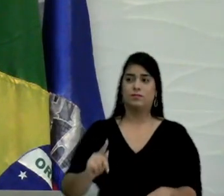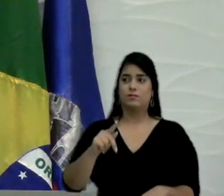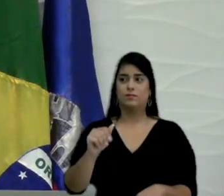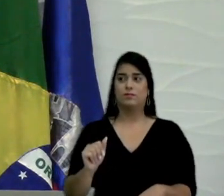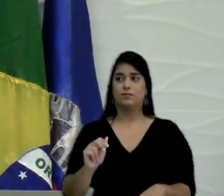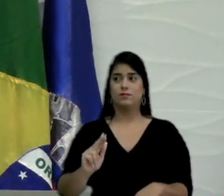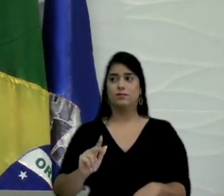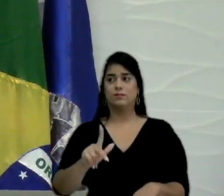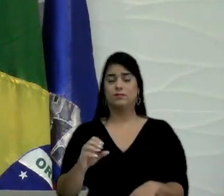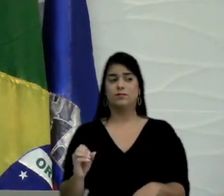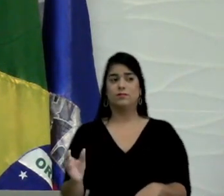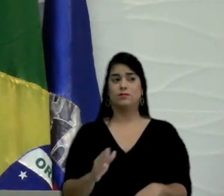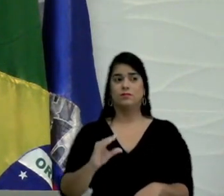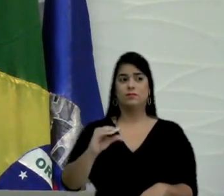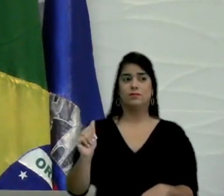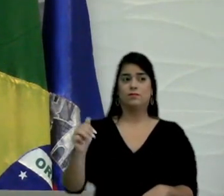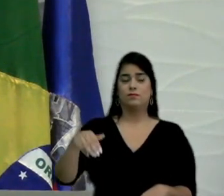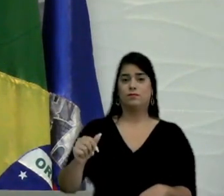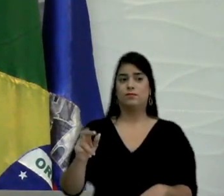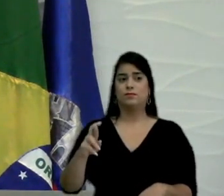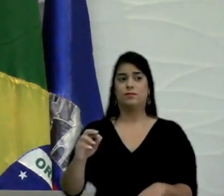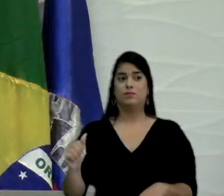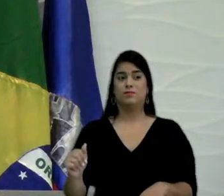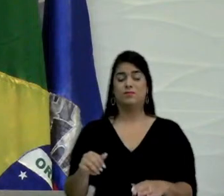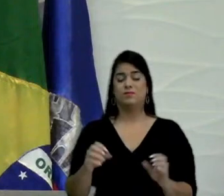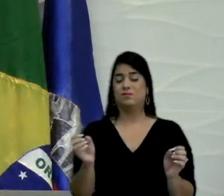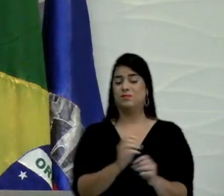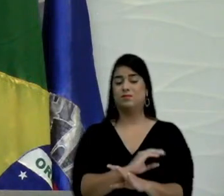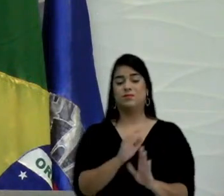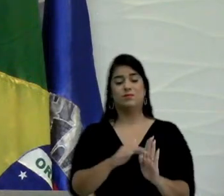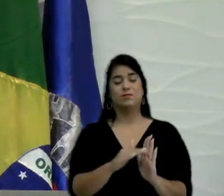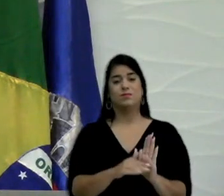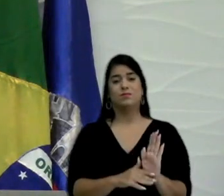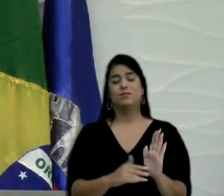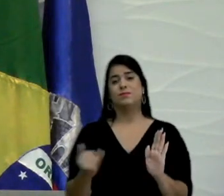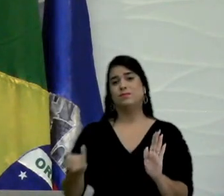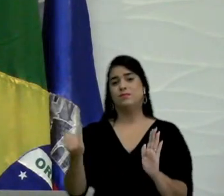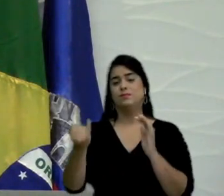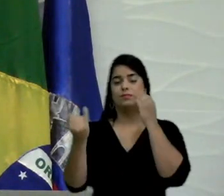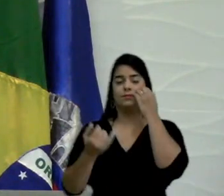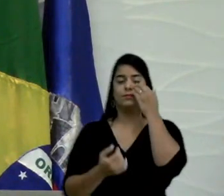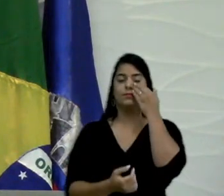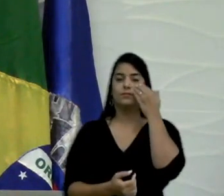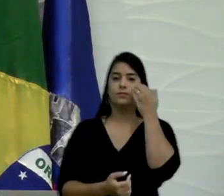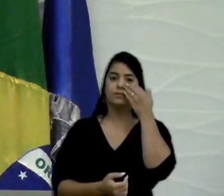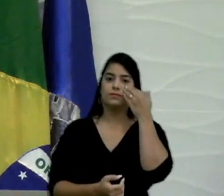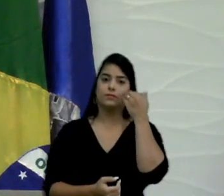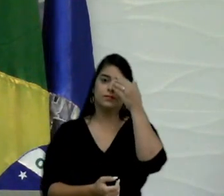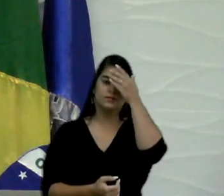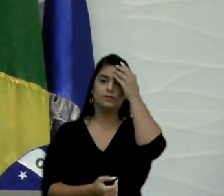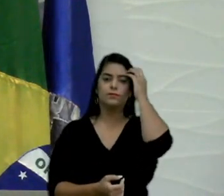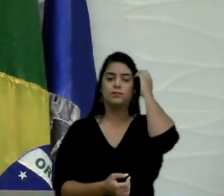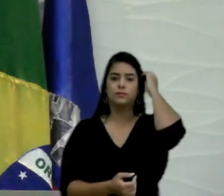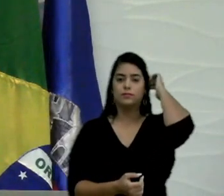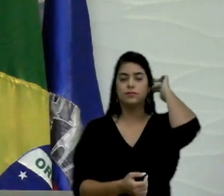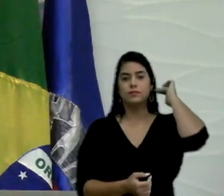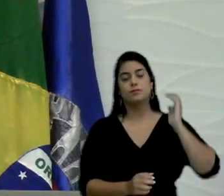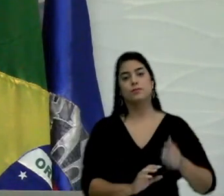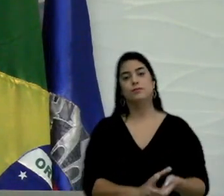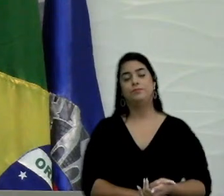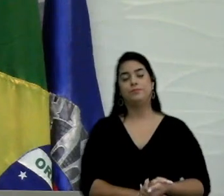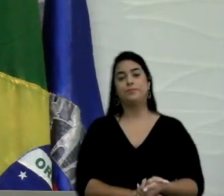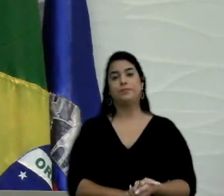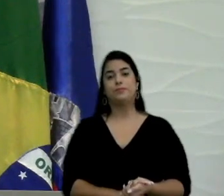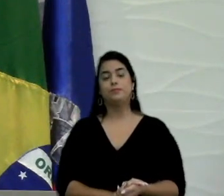acabou um tão importante que foi implantado pelo Governador Eduardo Campos então o saudoso Governador Eduardo Campos